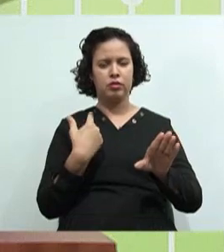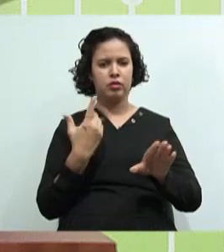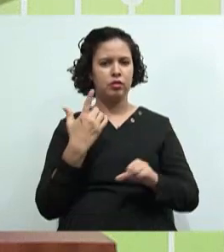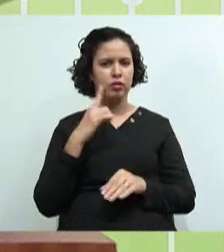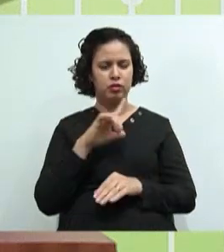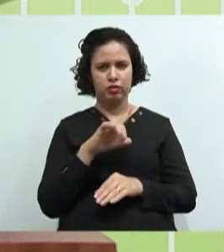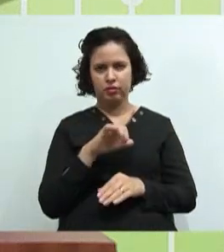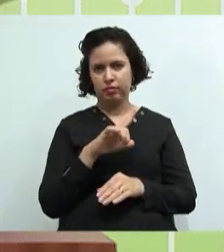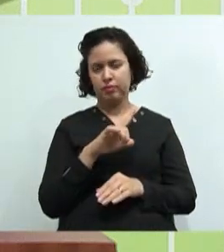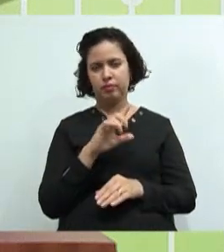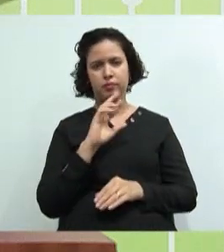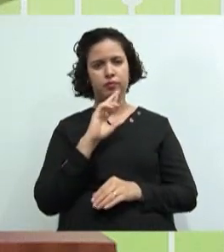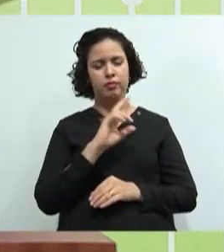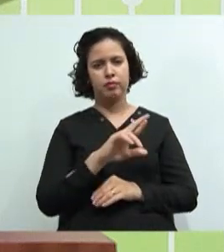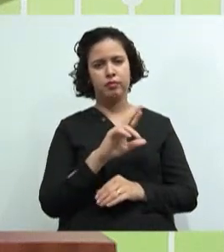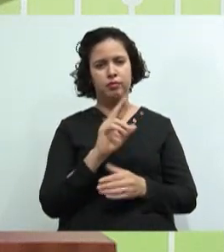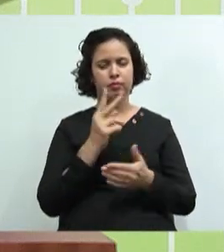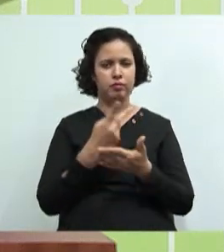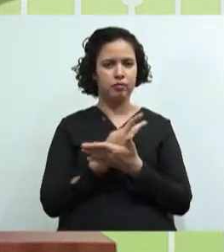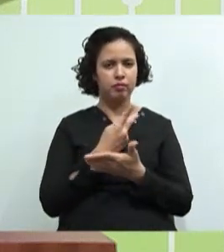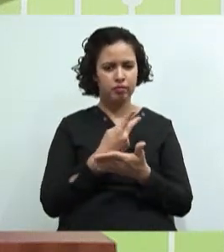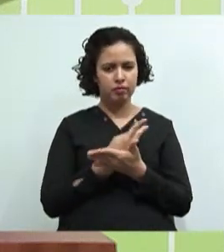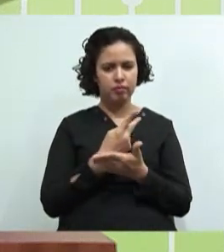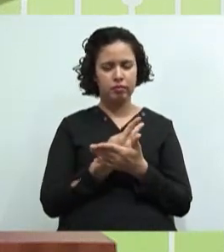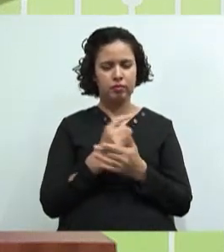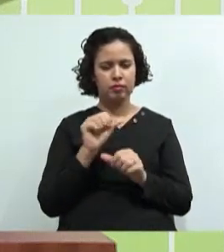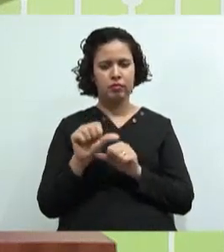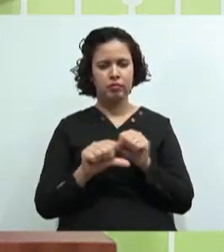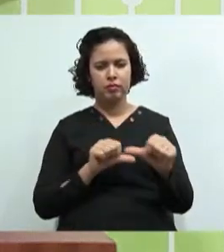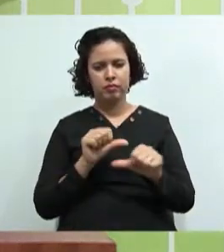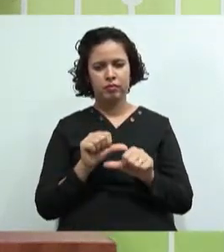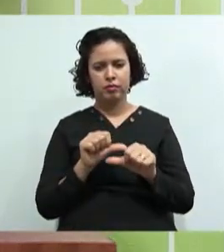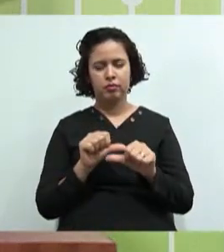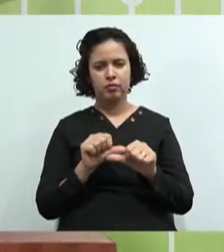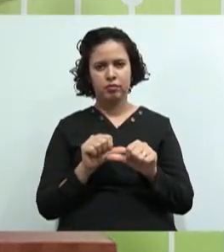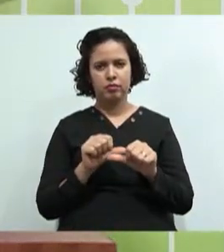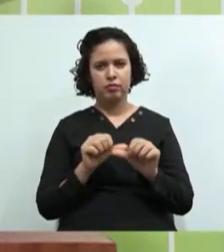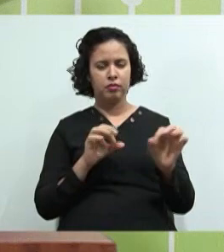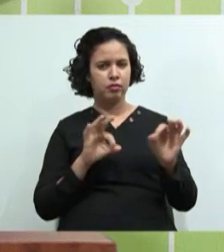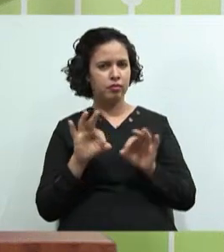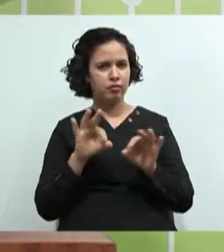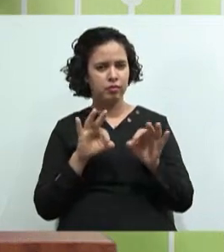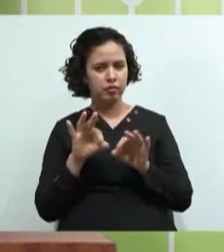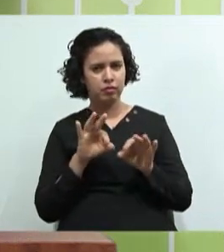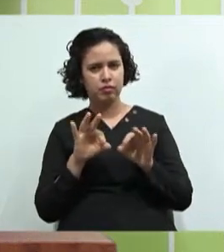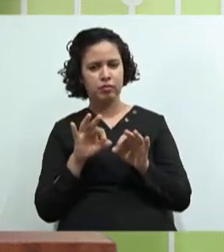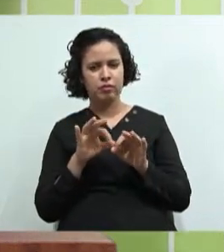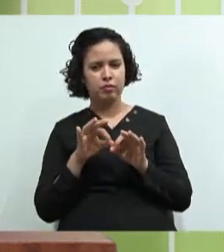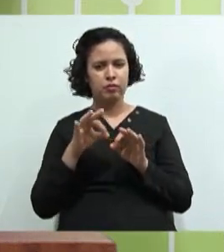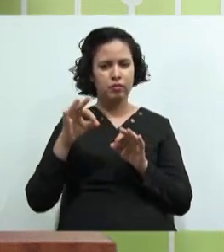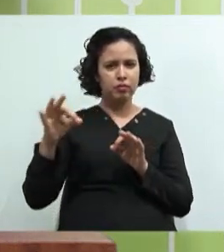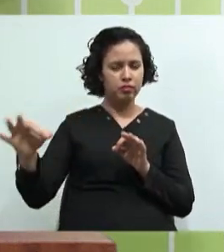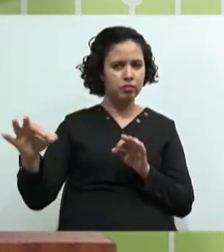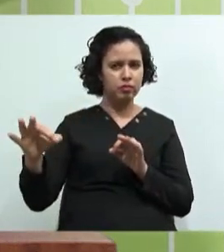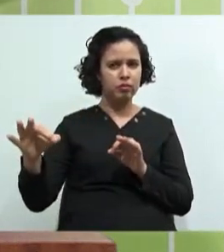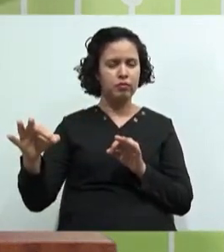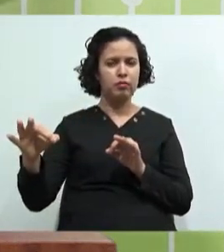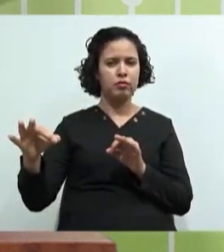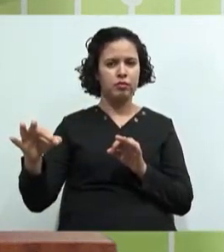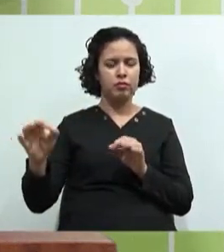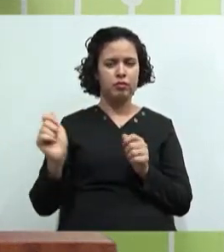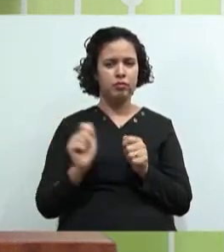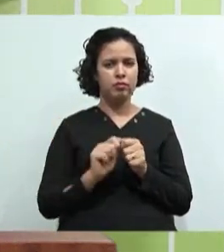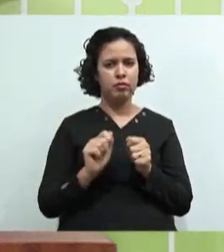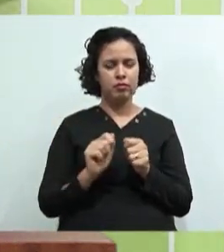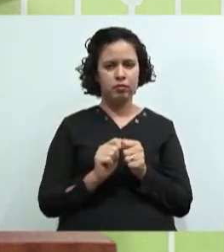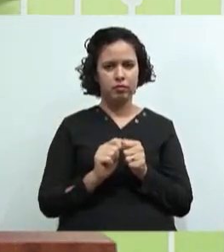ação corretiva. E essa ação corretiva, ela vem exatamente para poder corrigir aquele desvio no padrão das ações